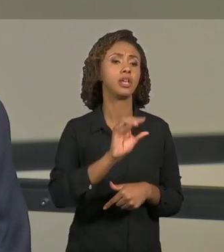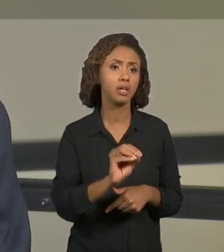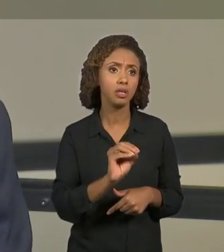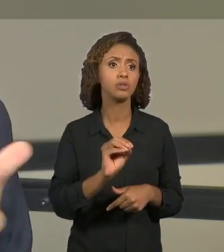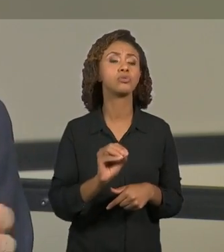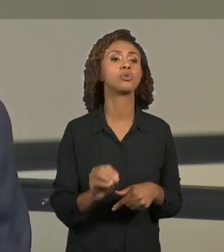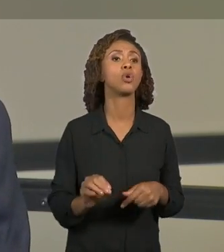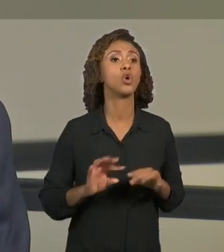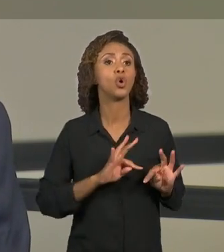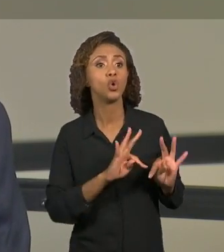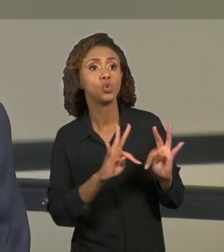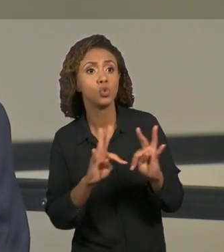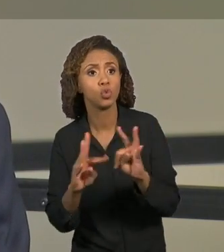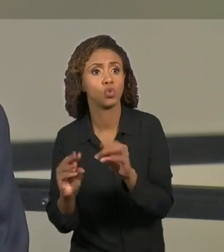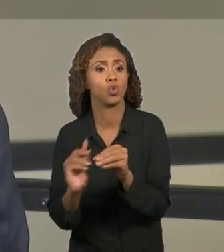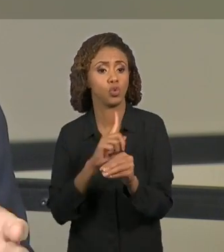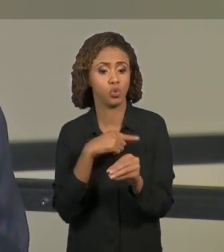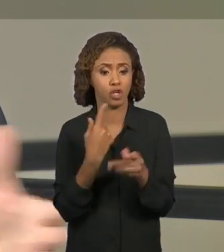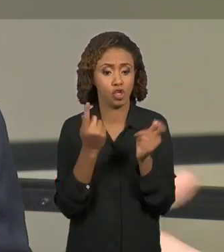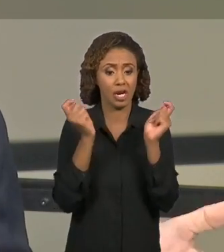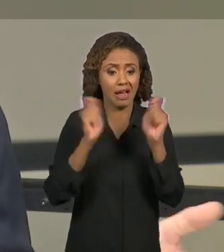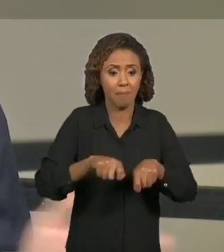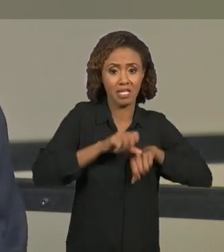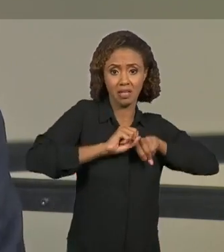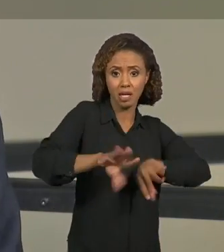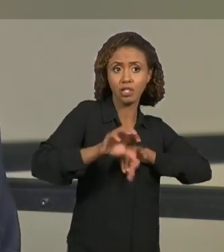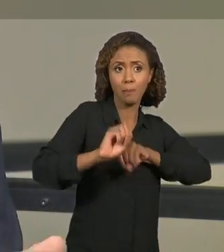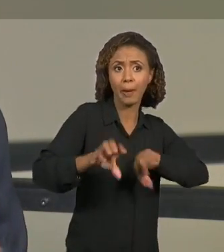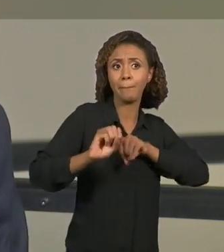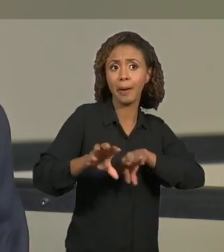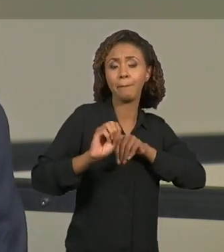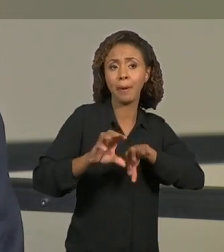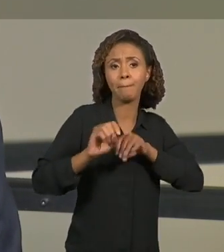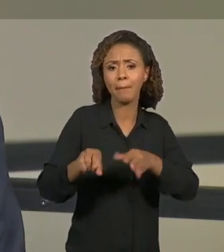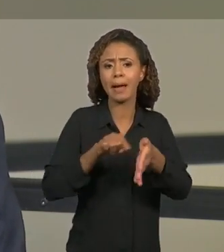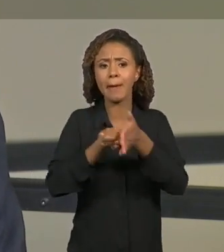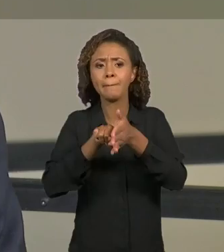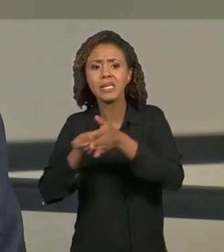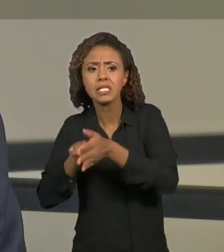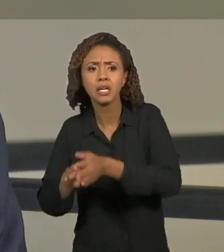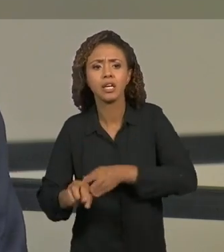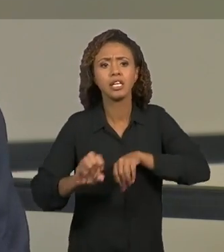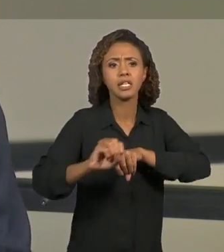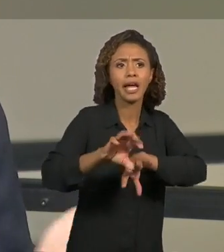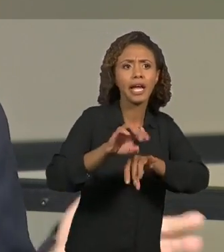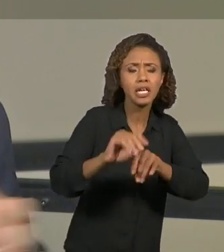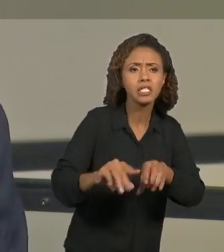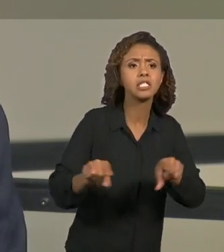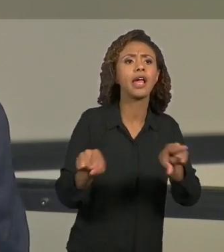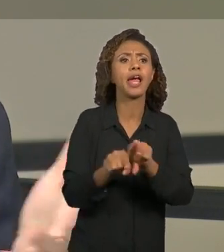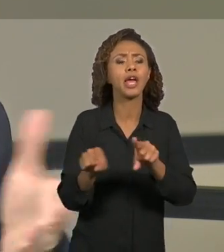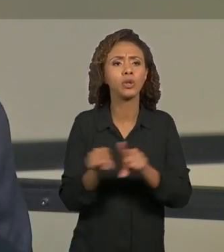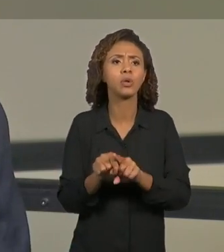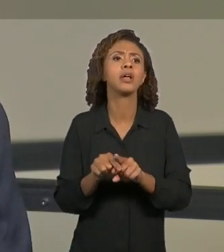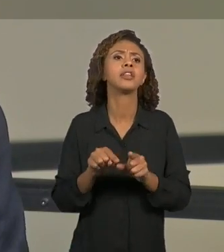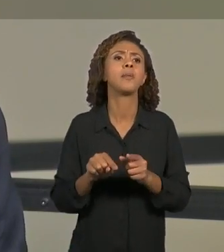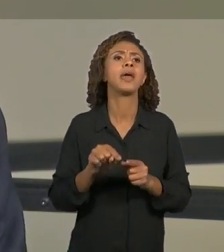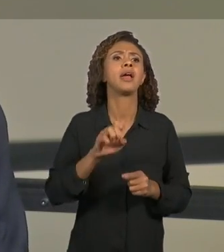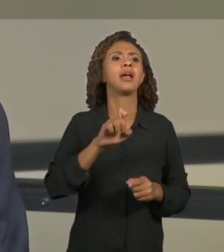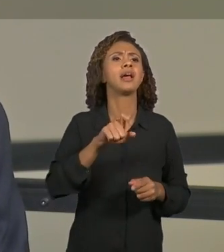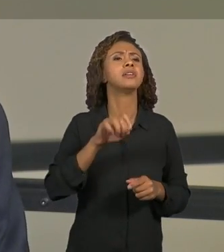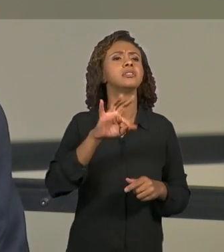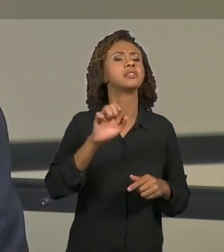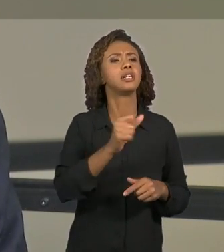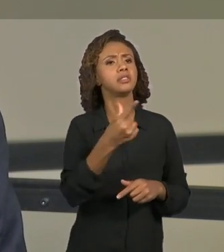potencialidade de você poder integrar e pesquisa ensino e extensão né e também para poder enfrentar